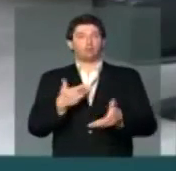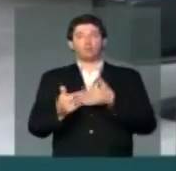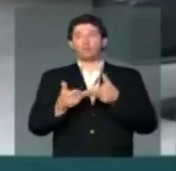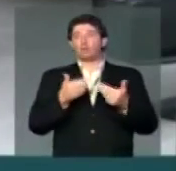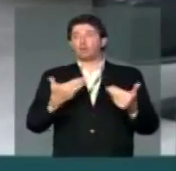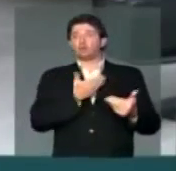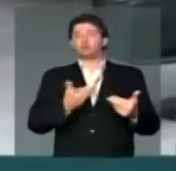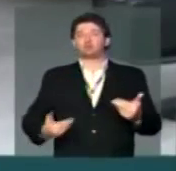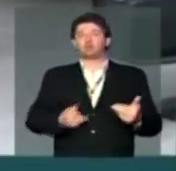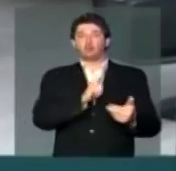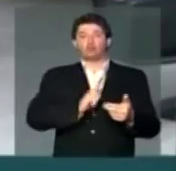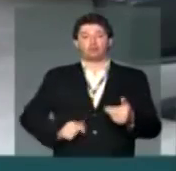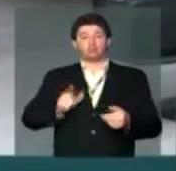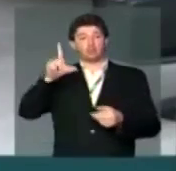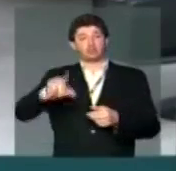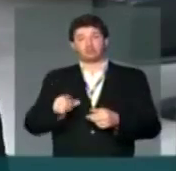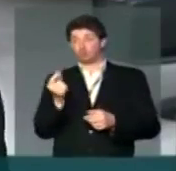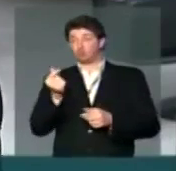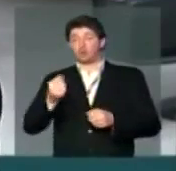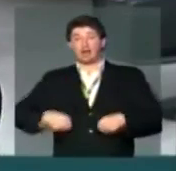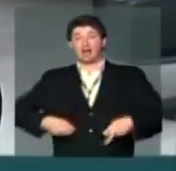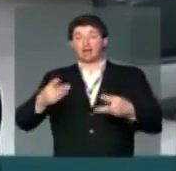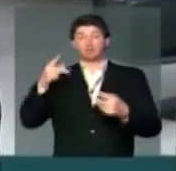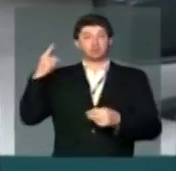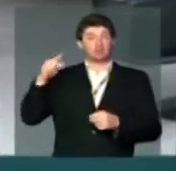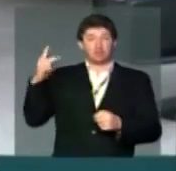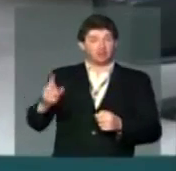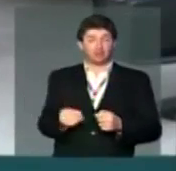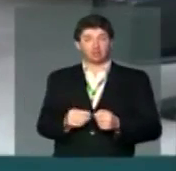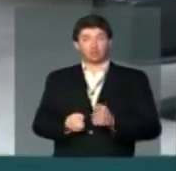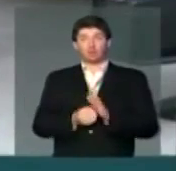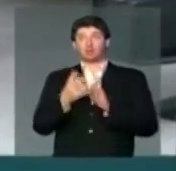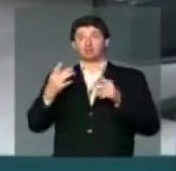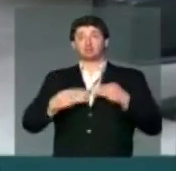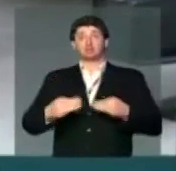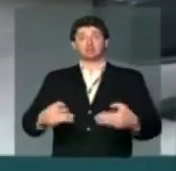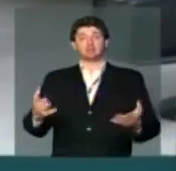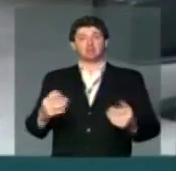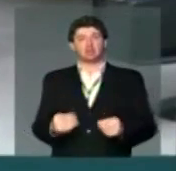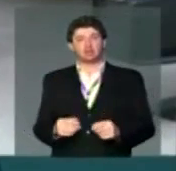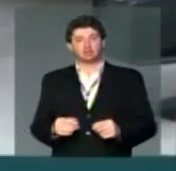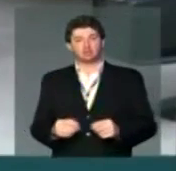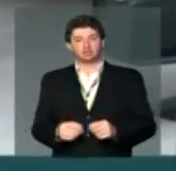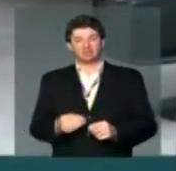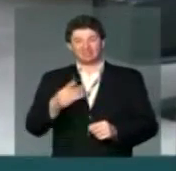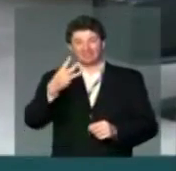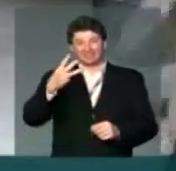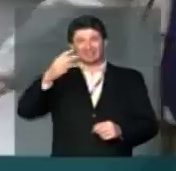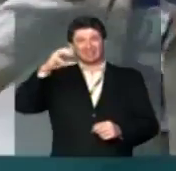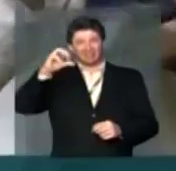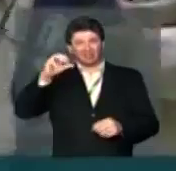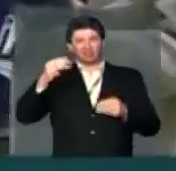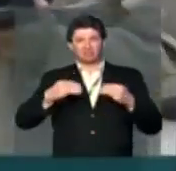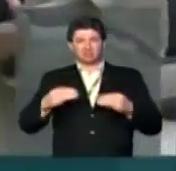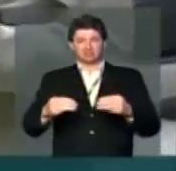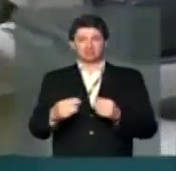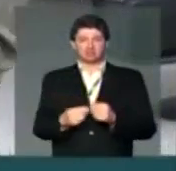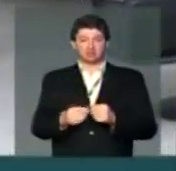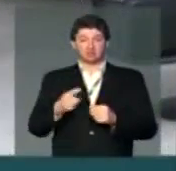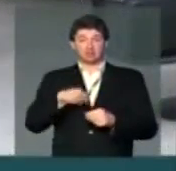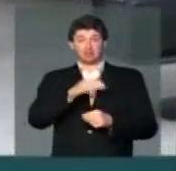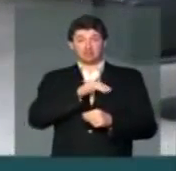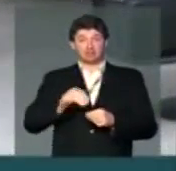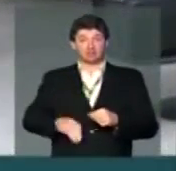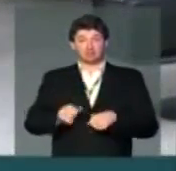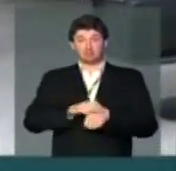iniciativa do governo para diminuir o seu custeio, para diminuir a sua quantidade de ministérios. O Brasil, com 39 ministérios, nós temos mais ministros